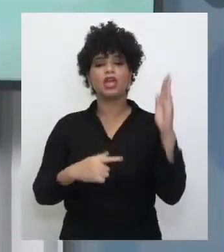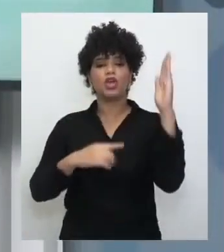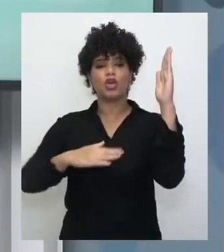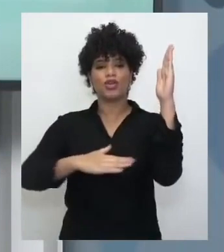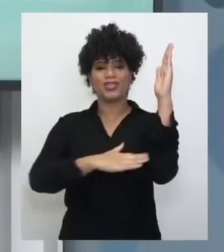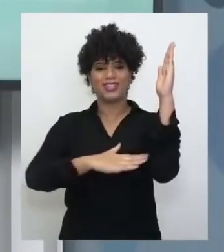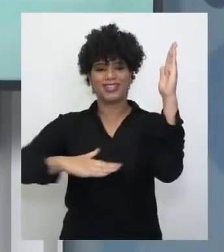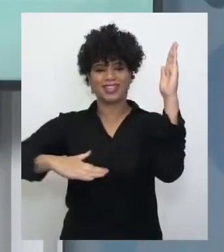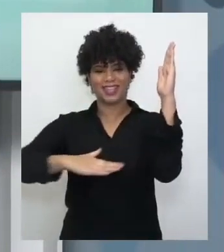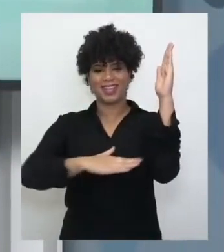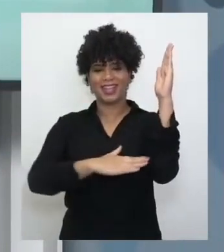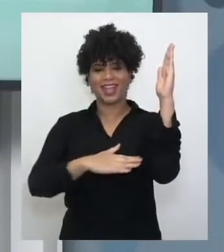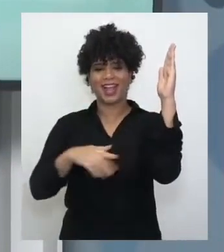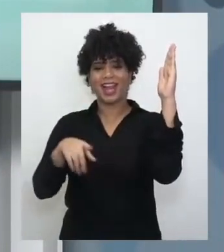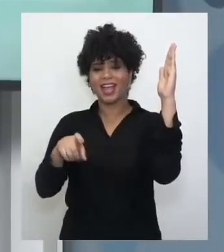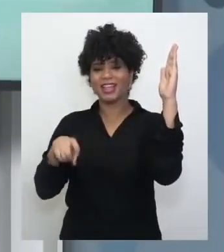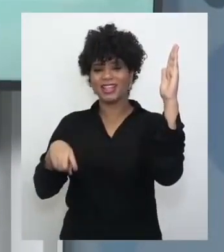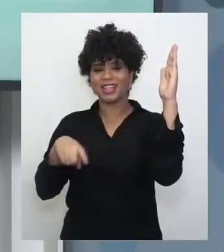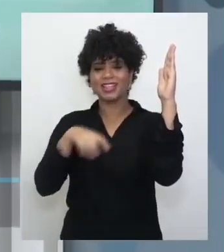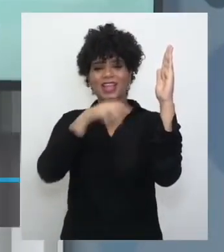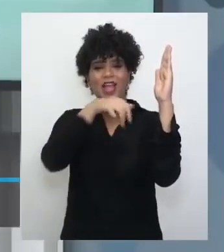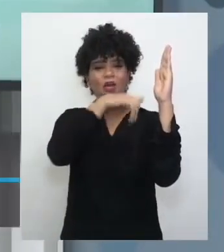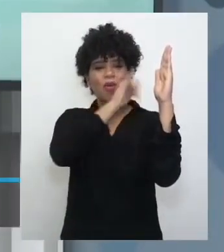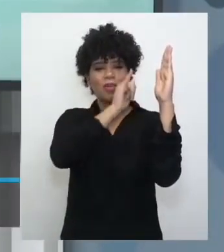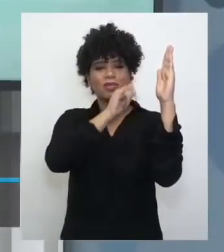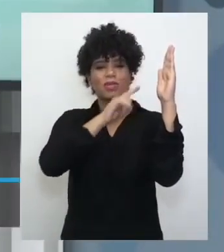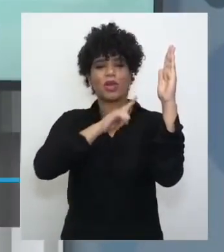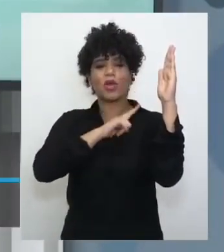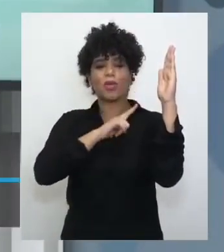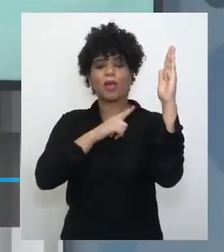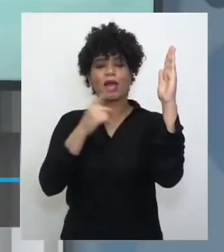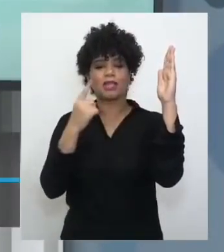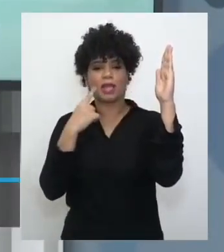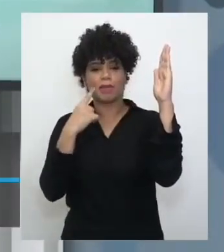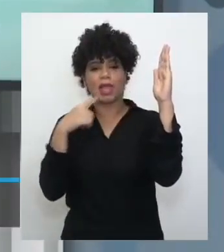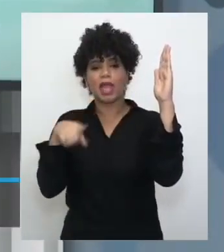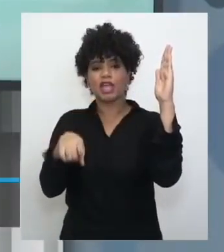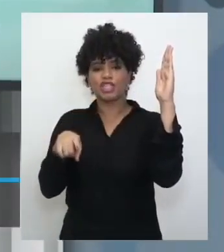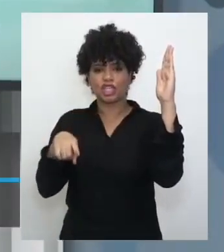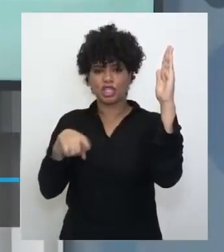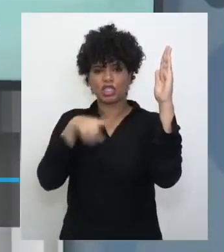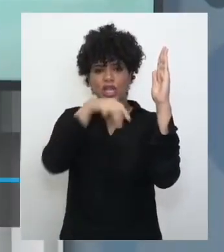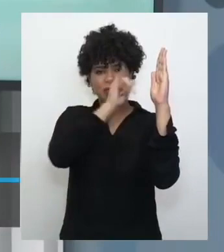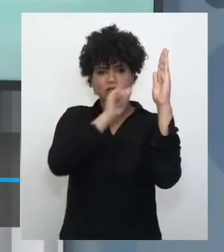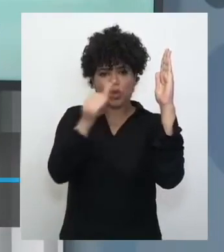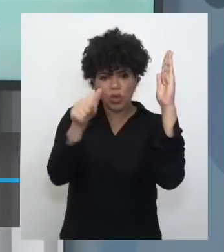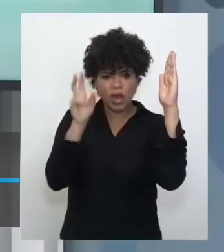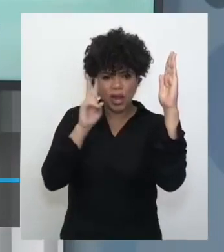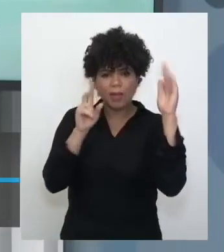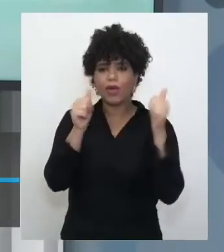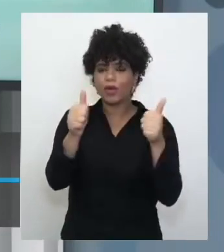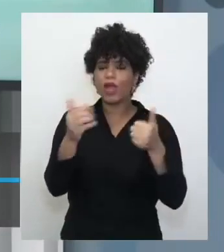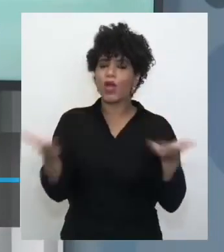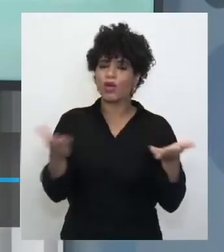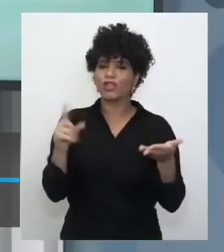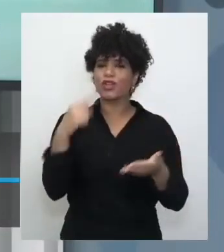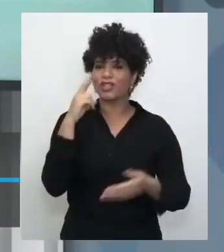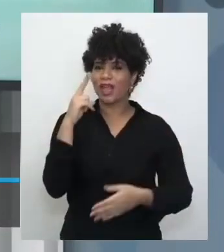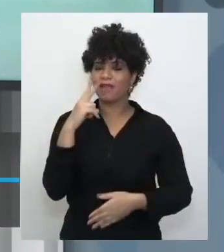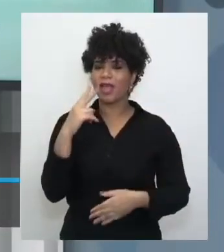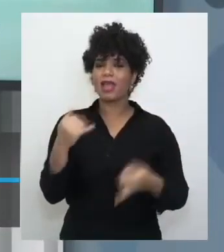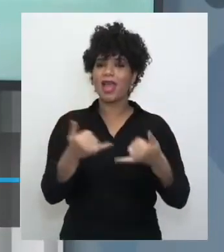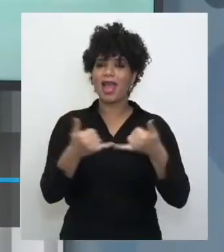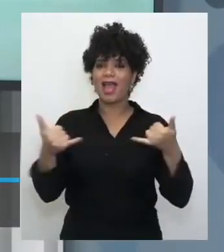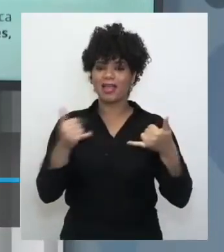x, eixo y, origem, um ponto marcado lá, ele vai ter x e y. Tudo bem? Relembrou? Porque hoje a gente vai olhar retas no